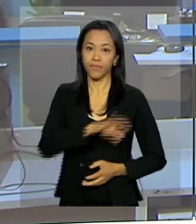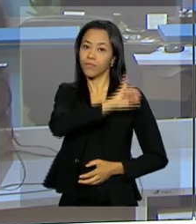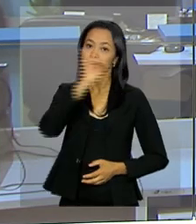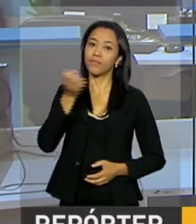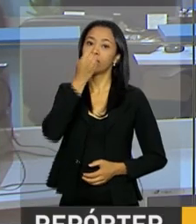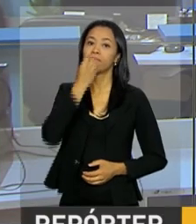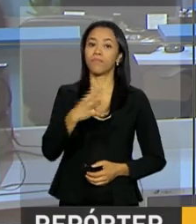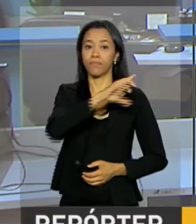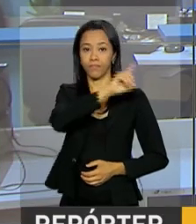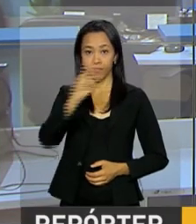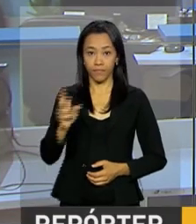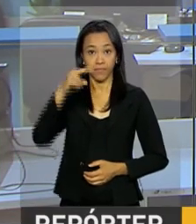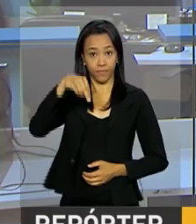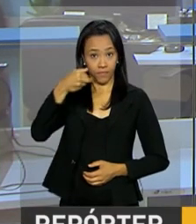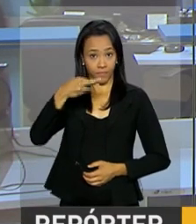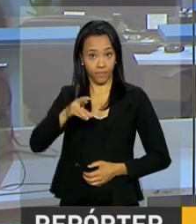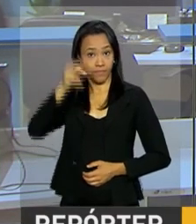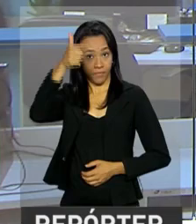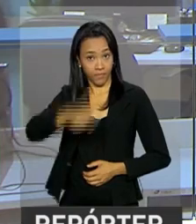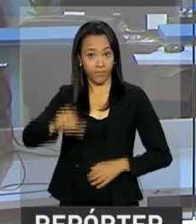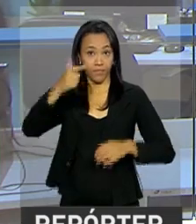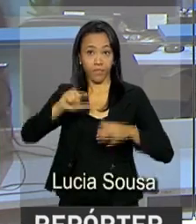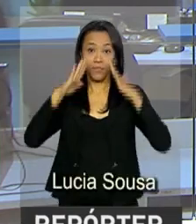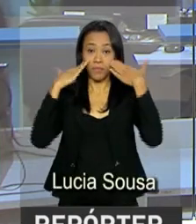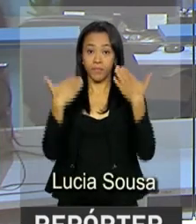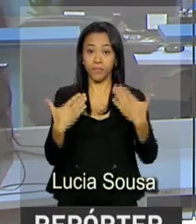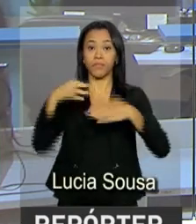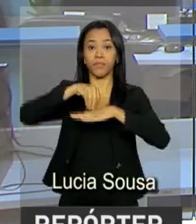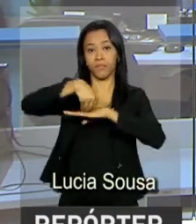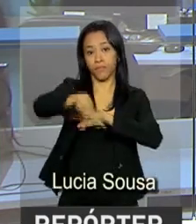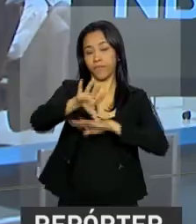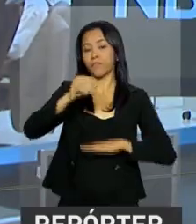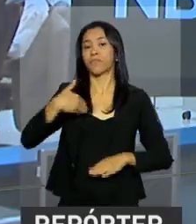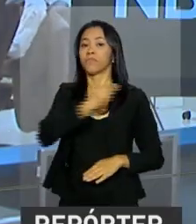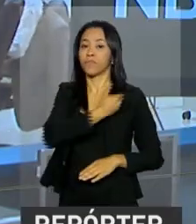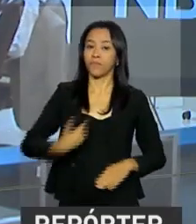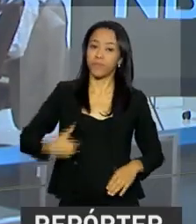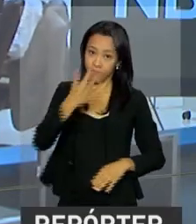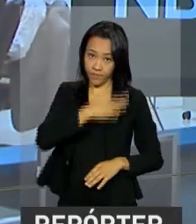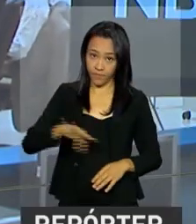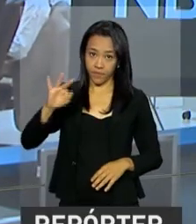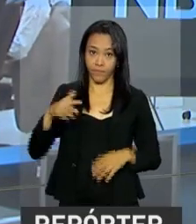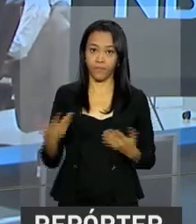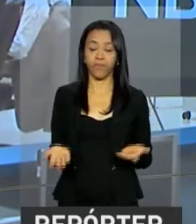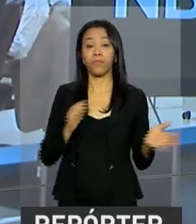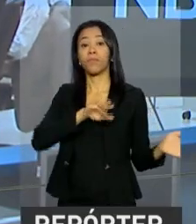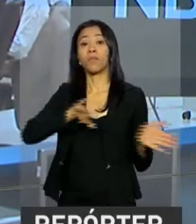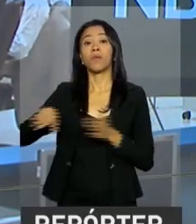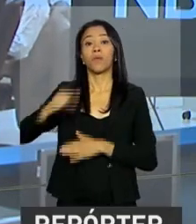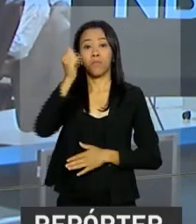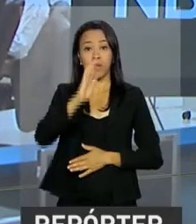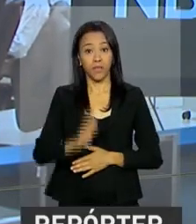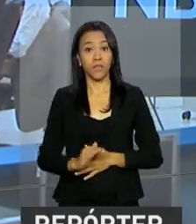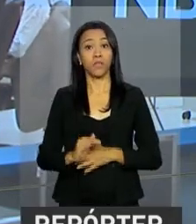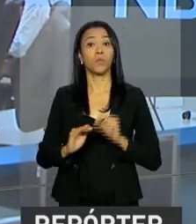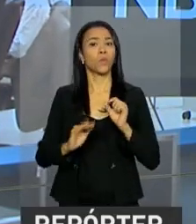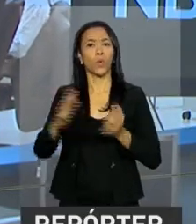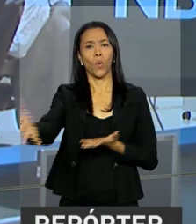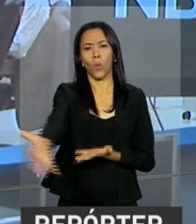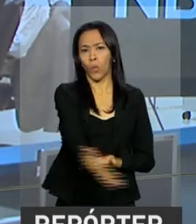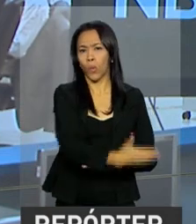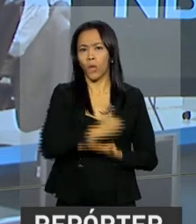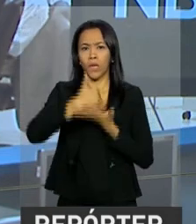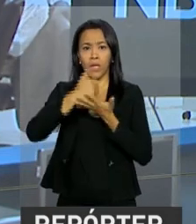Olá, bom dia. O repórter NBR está de volta com as notícias do governo federal. O Brasil deve colher entre 211 e